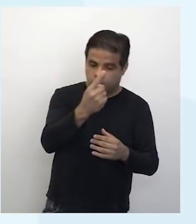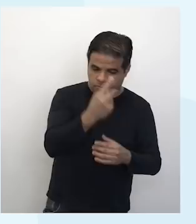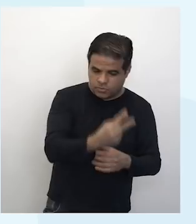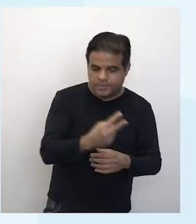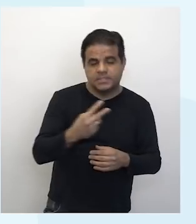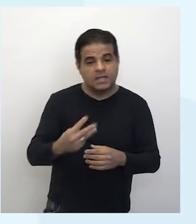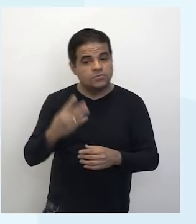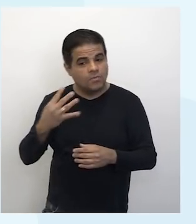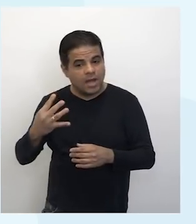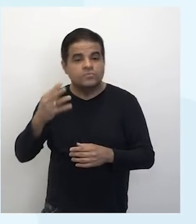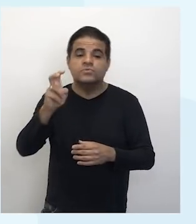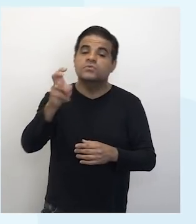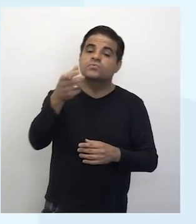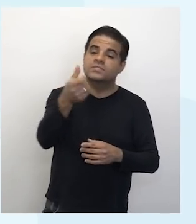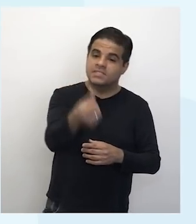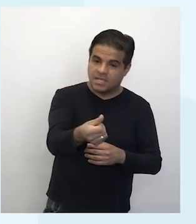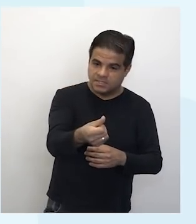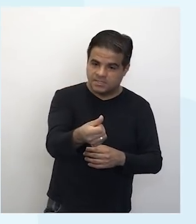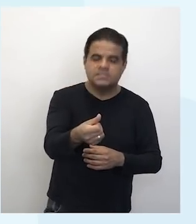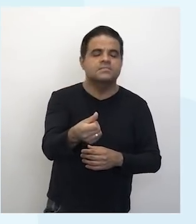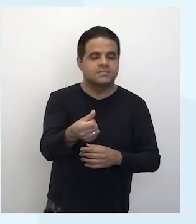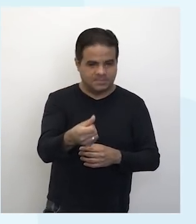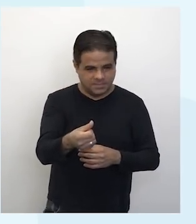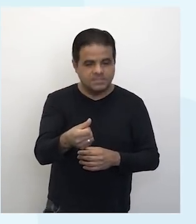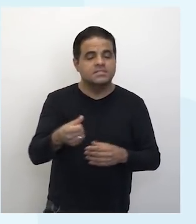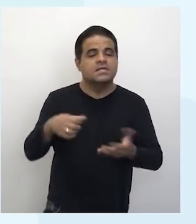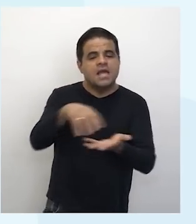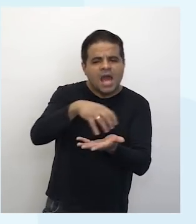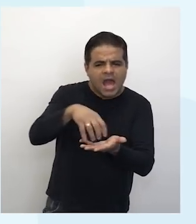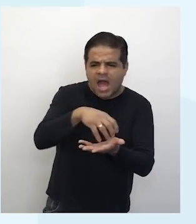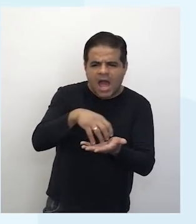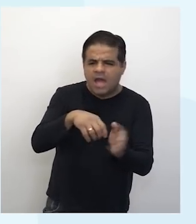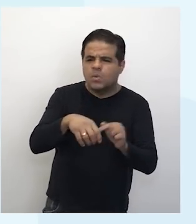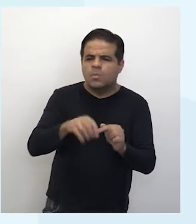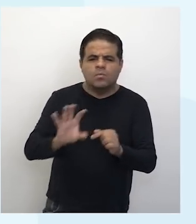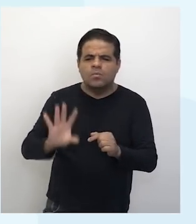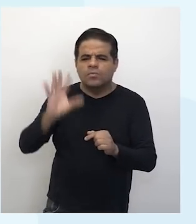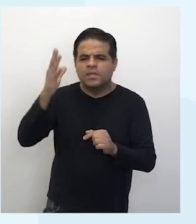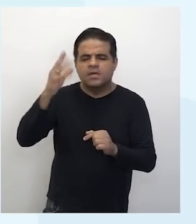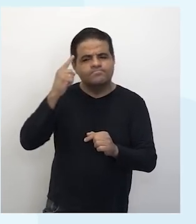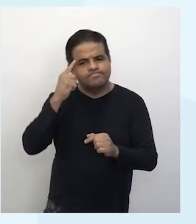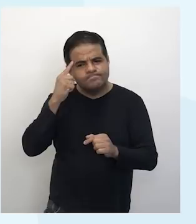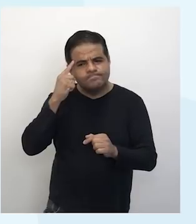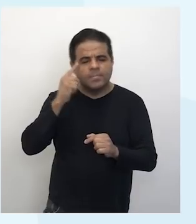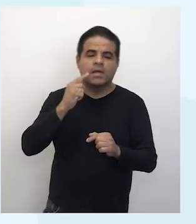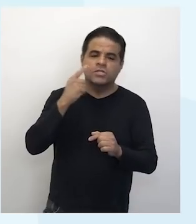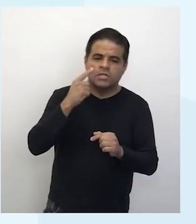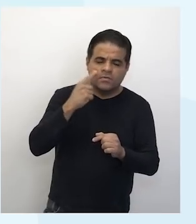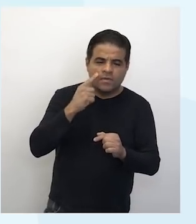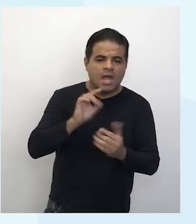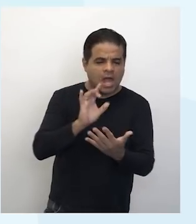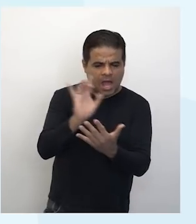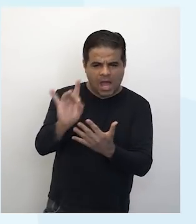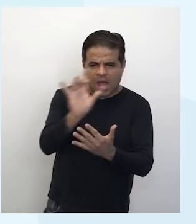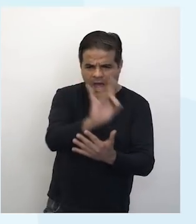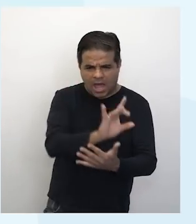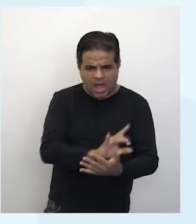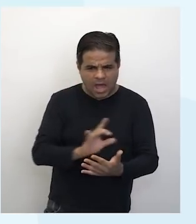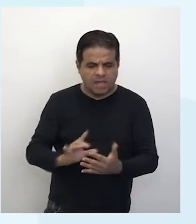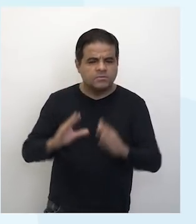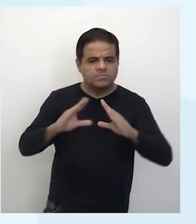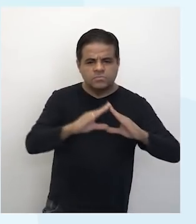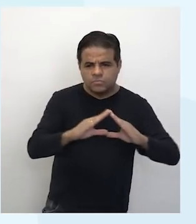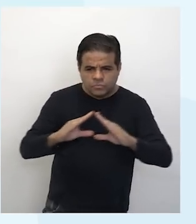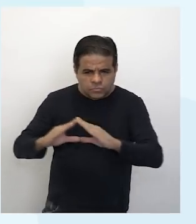2, 3, 4, 5, 6. E a área, o que acontece? Ó, se a gente considerar cada triangulinho desse